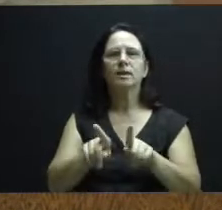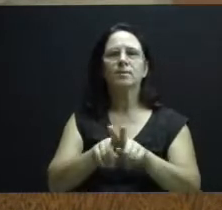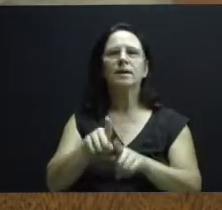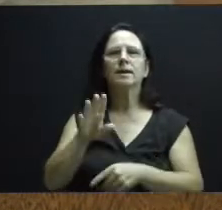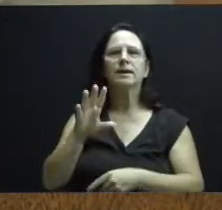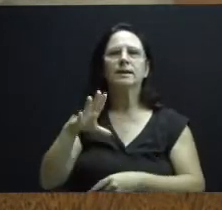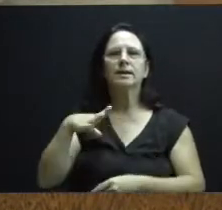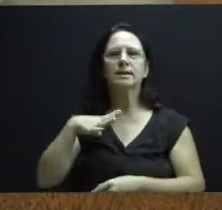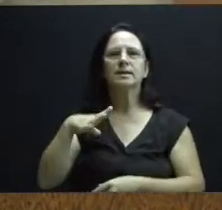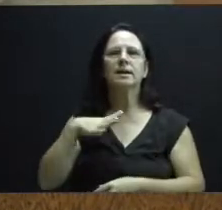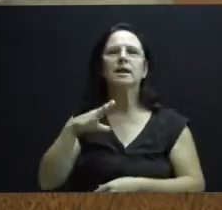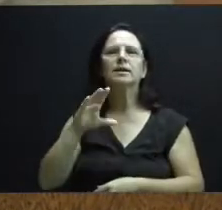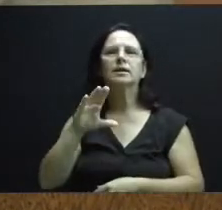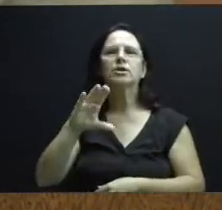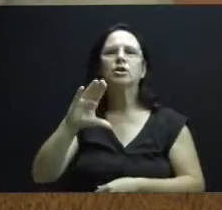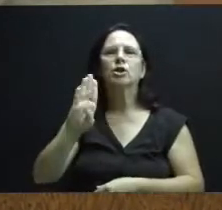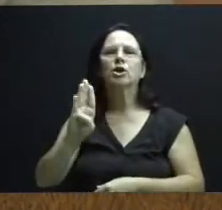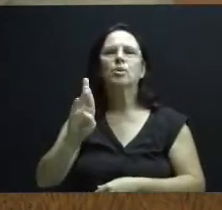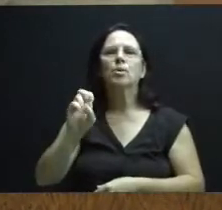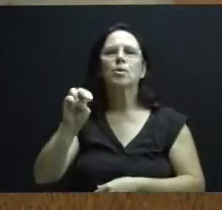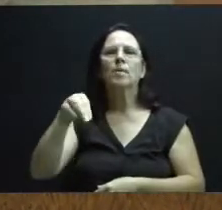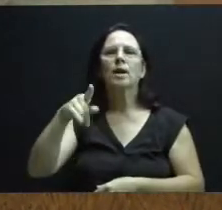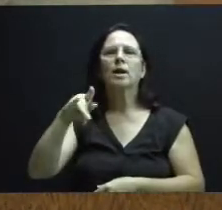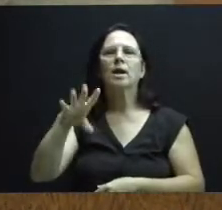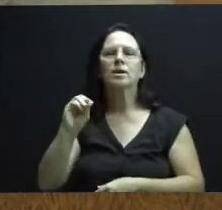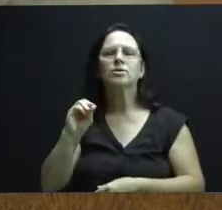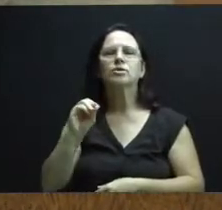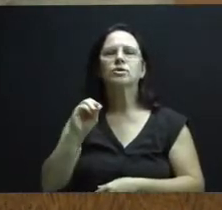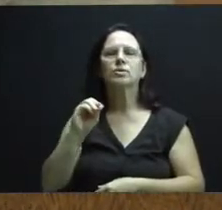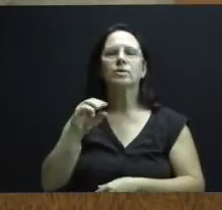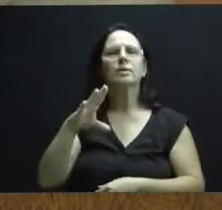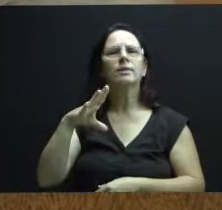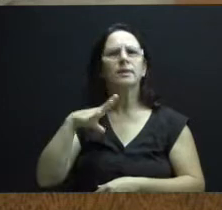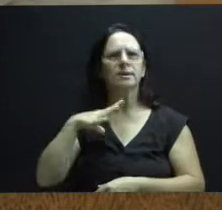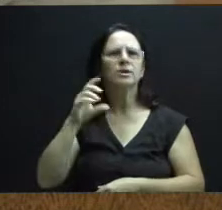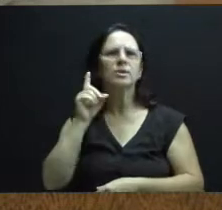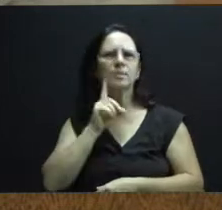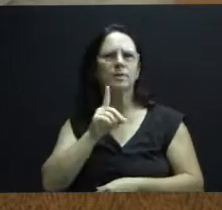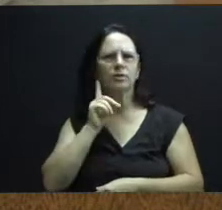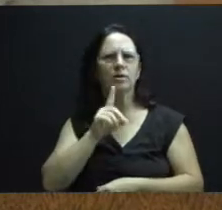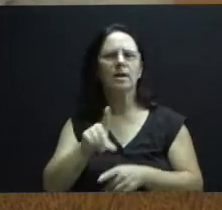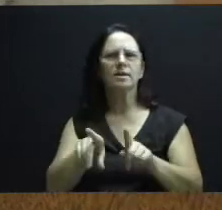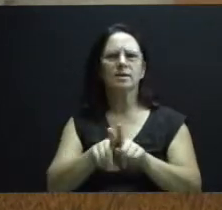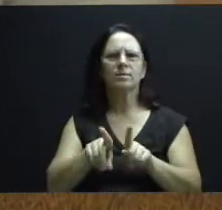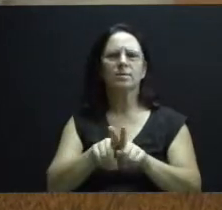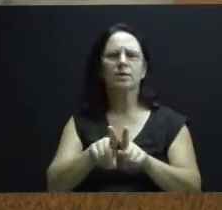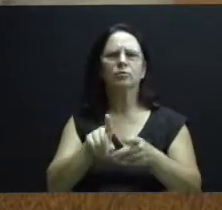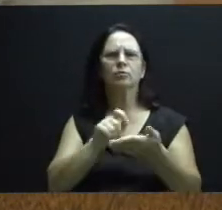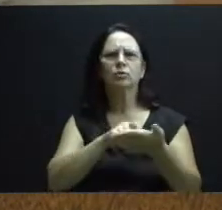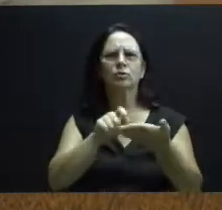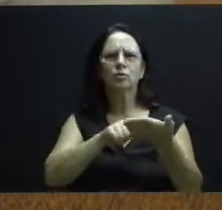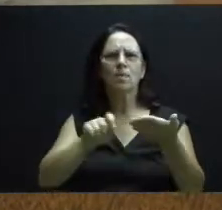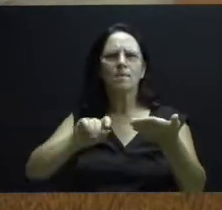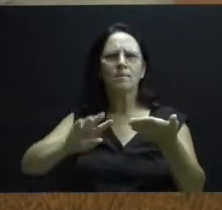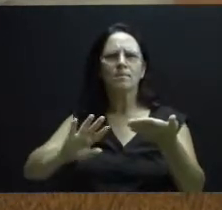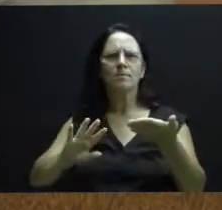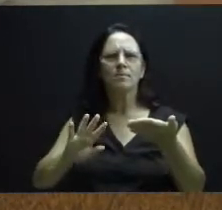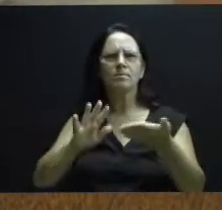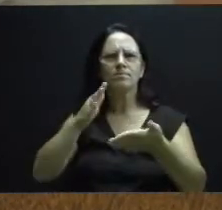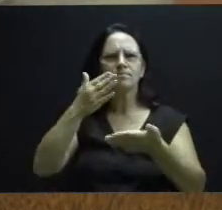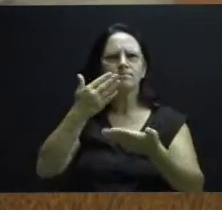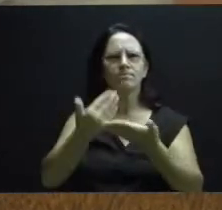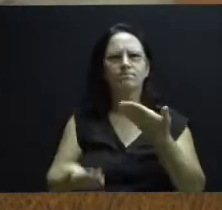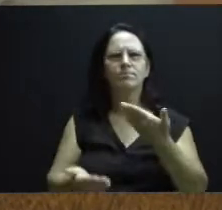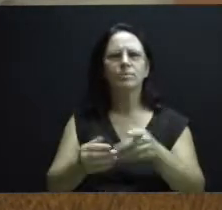município de brumadinho também em minas gerais naquela ocasião notificava o pior acidente